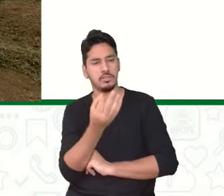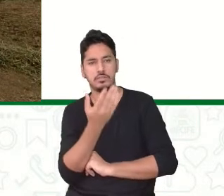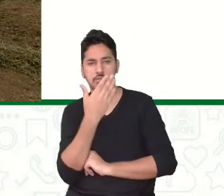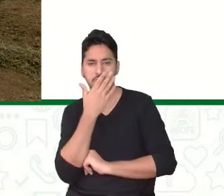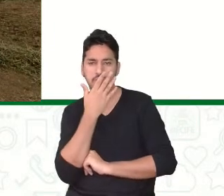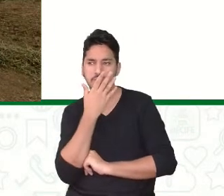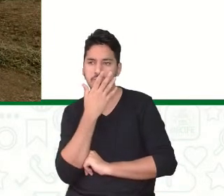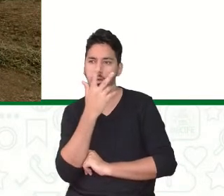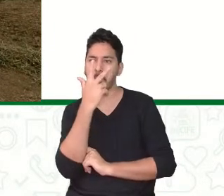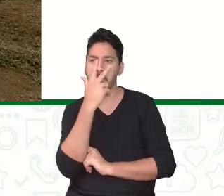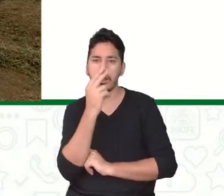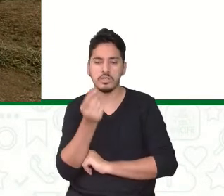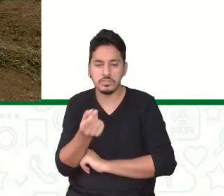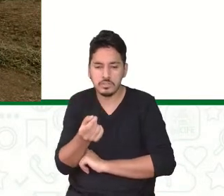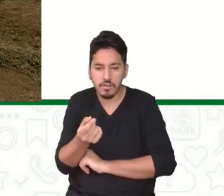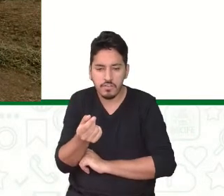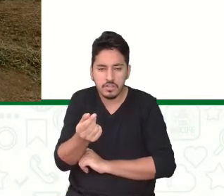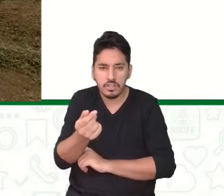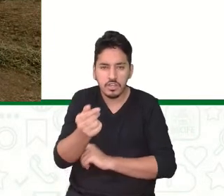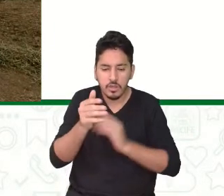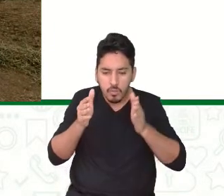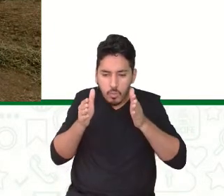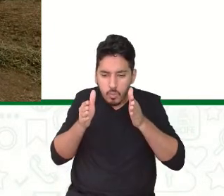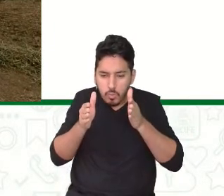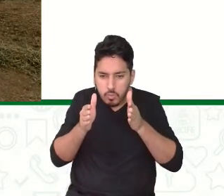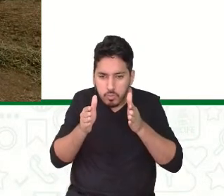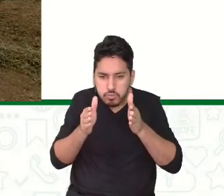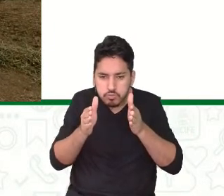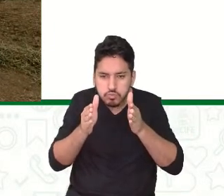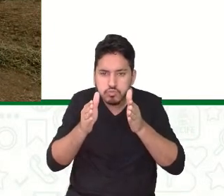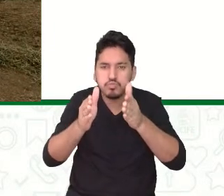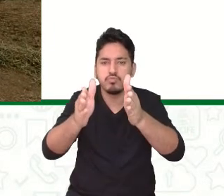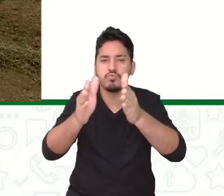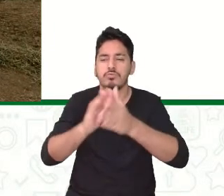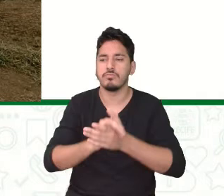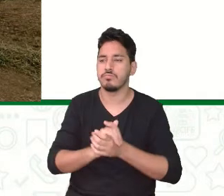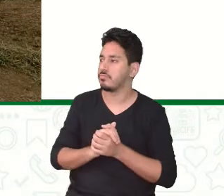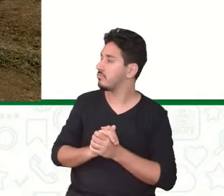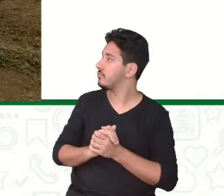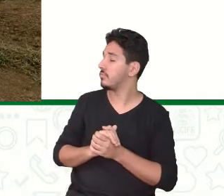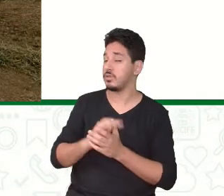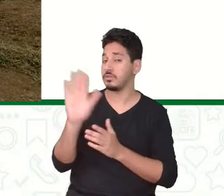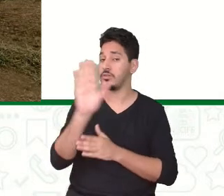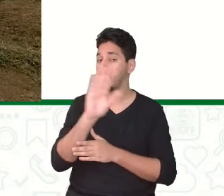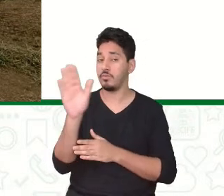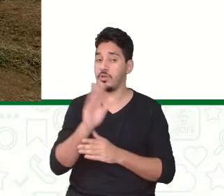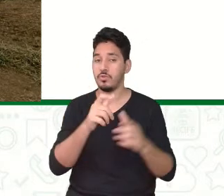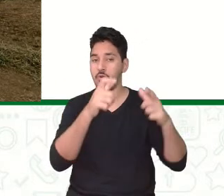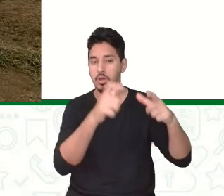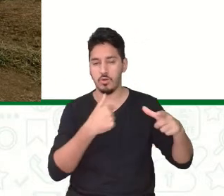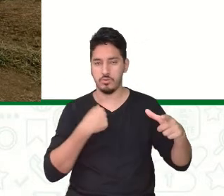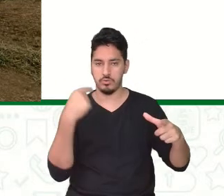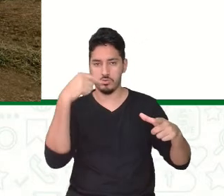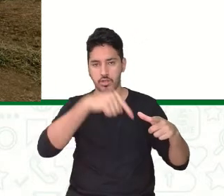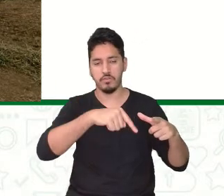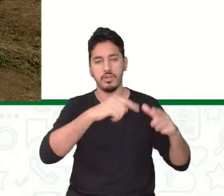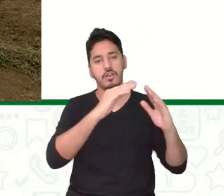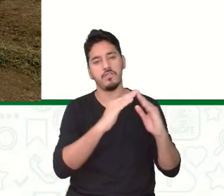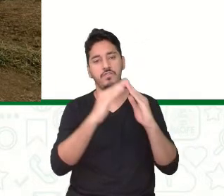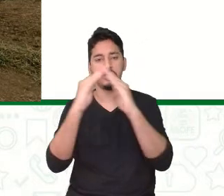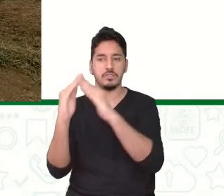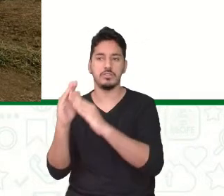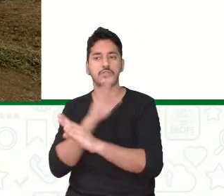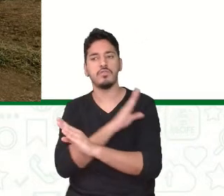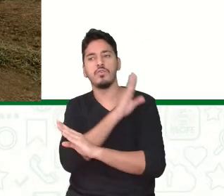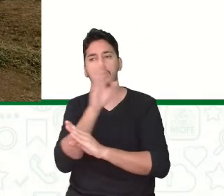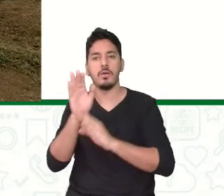atenção. Pois Parece um infinito, né? Mas você Parece, vai parece. bem Essa uma não era a estrada. aldeia em que eu estava. Essa era uma aldeia vizinha. A gente foi lá